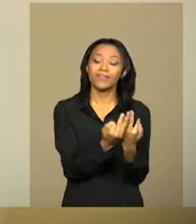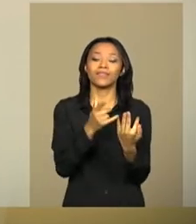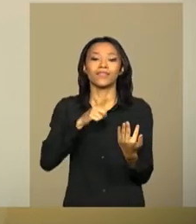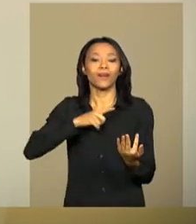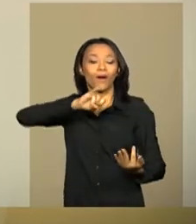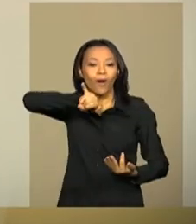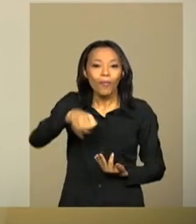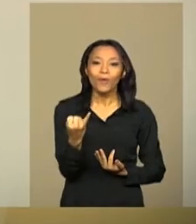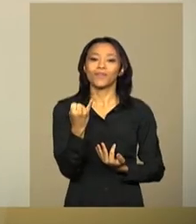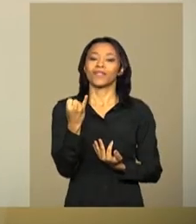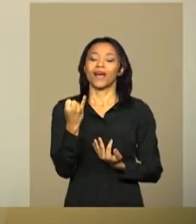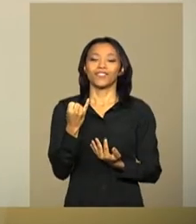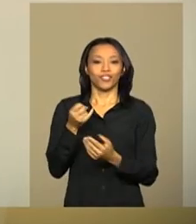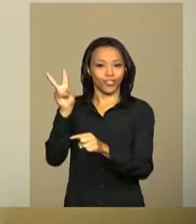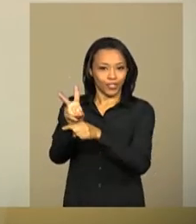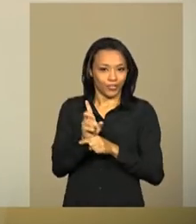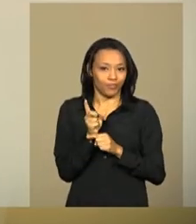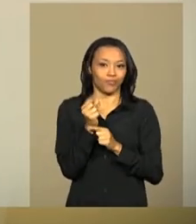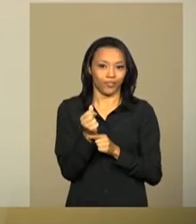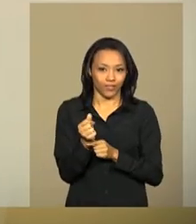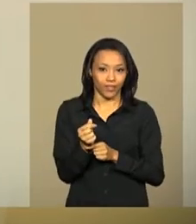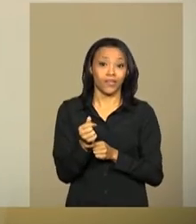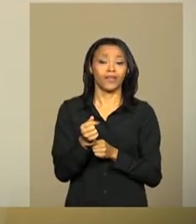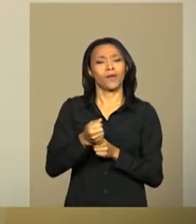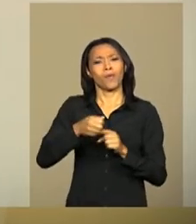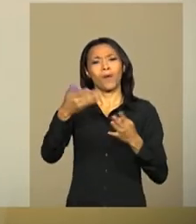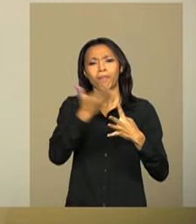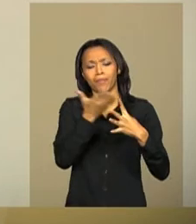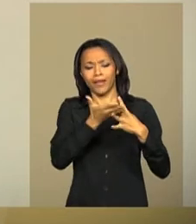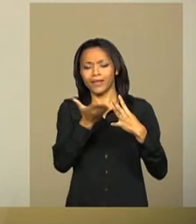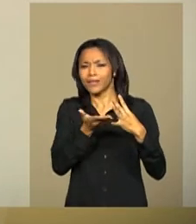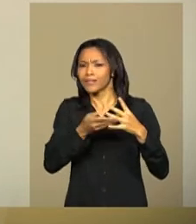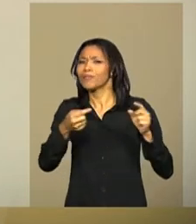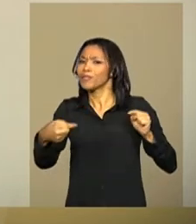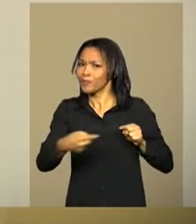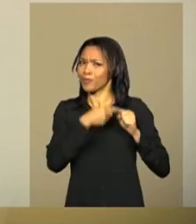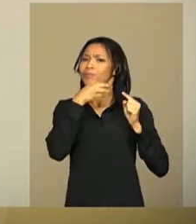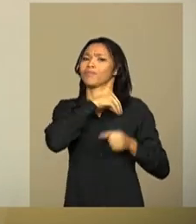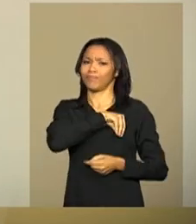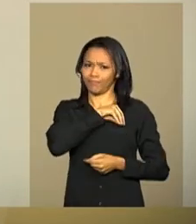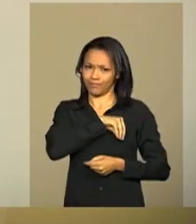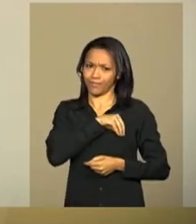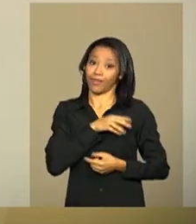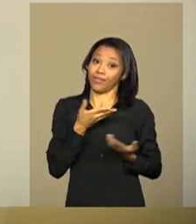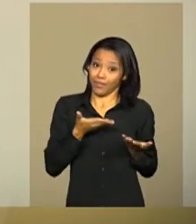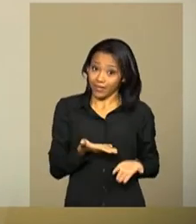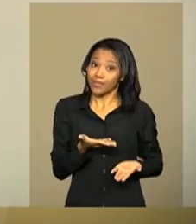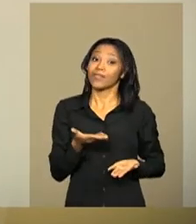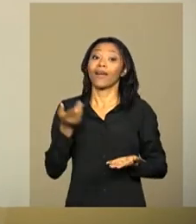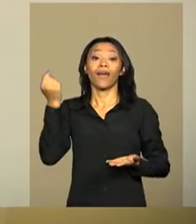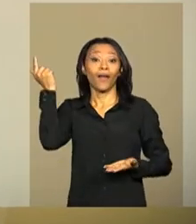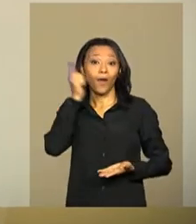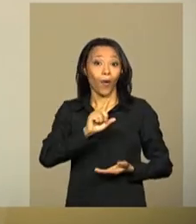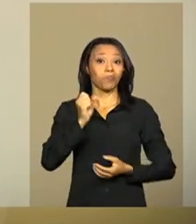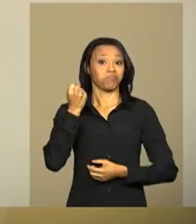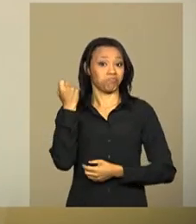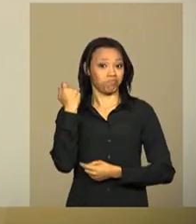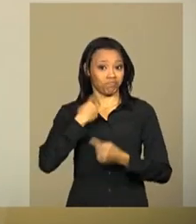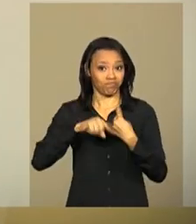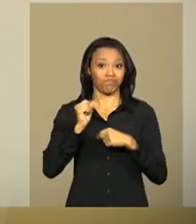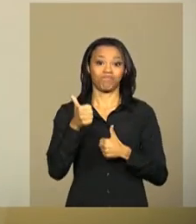de fazer um financiamento com uma prestação que cabe no bolso Isso é uma grande conquista